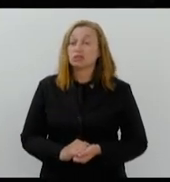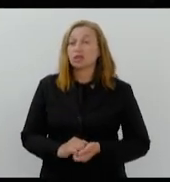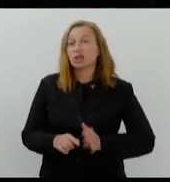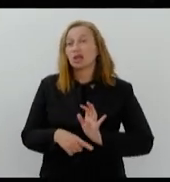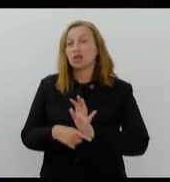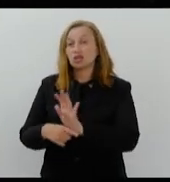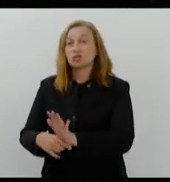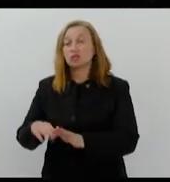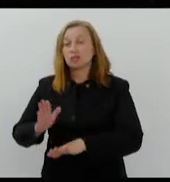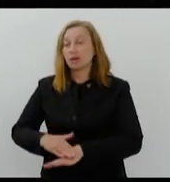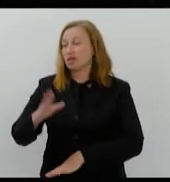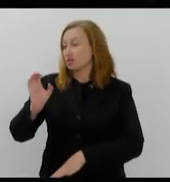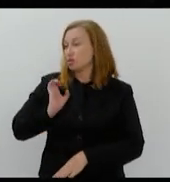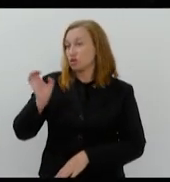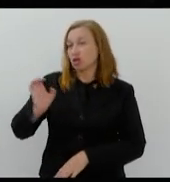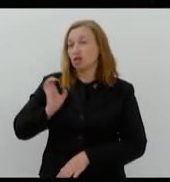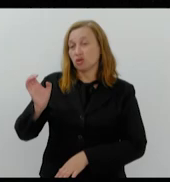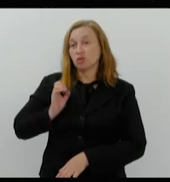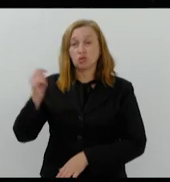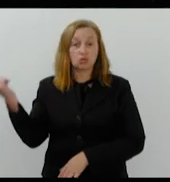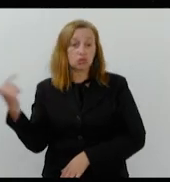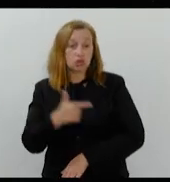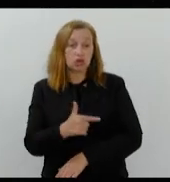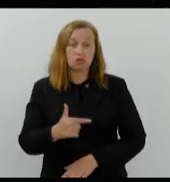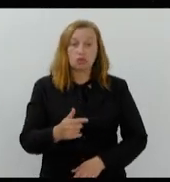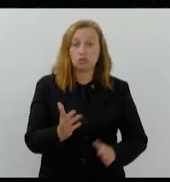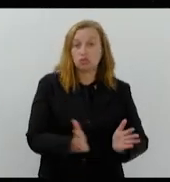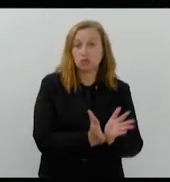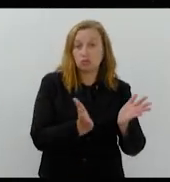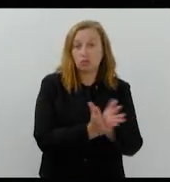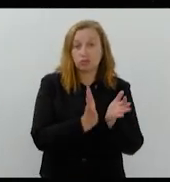favor dos mais ricos, dos mais poderosos.